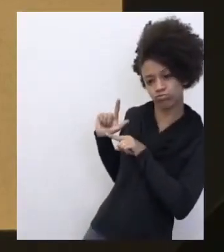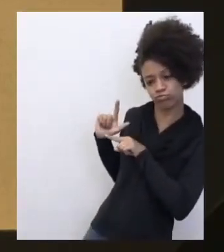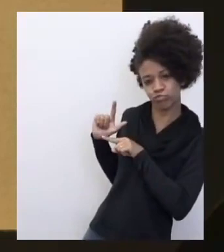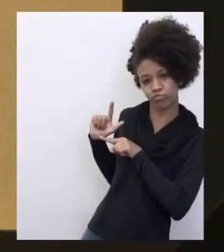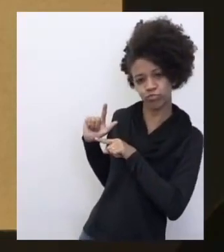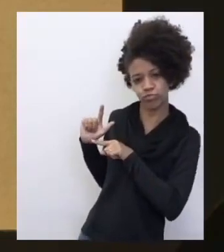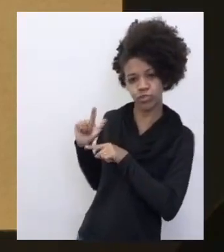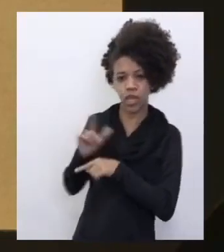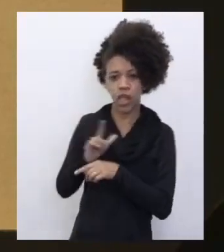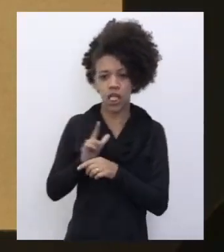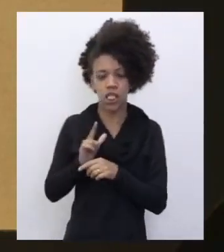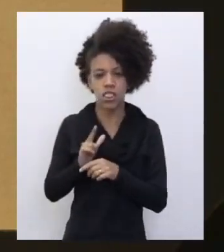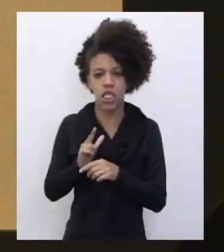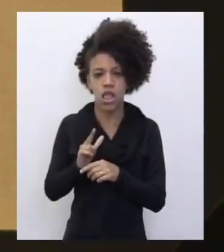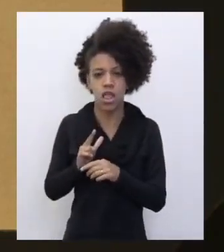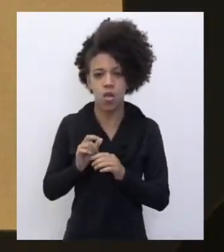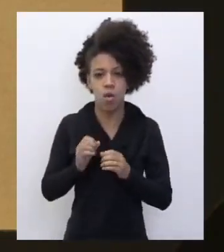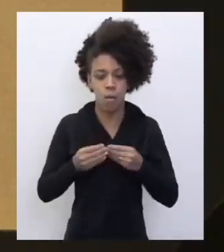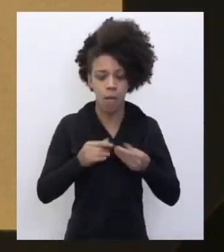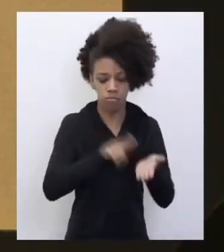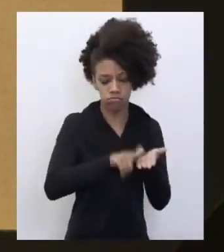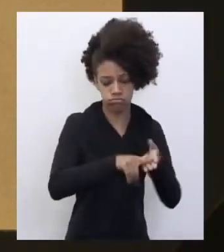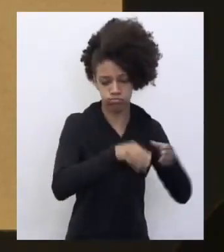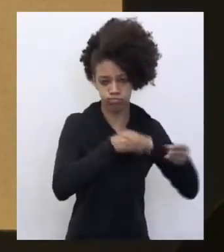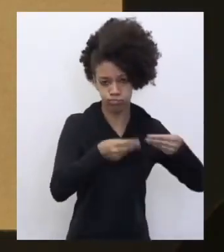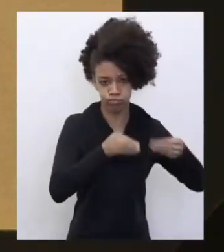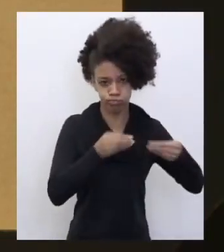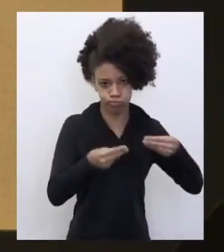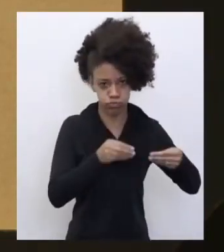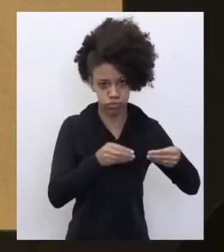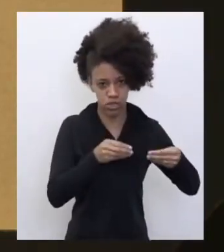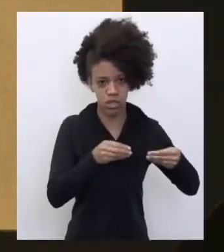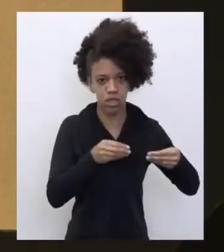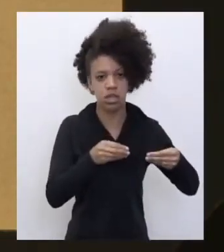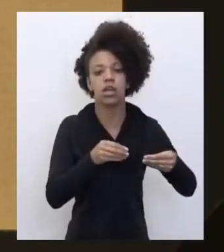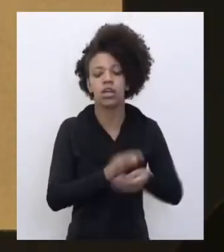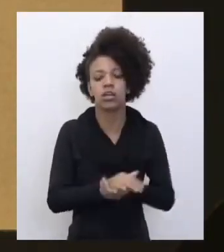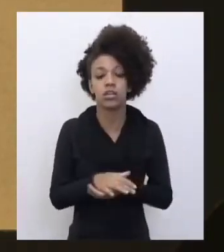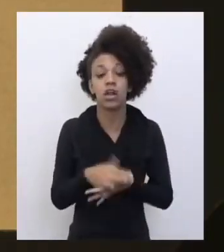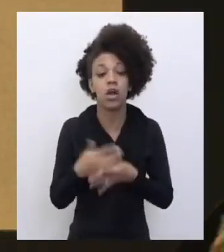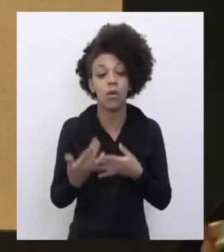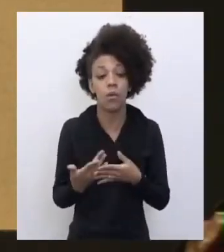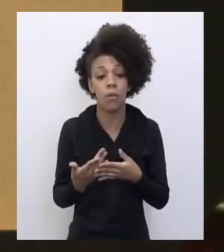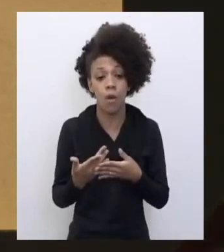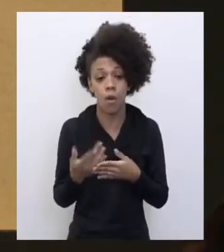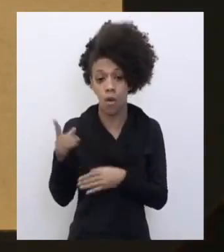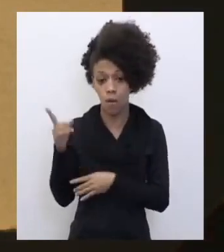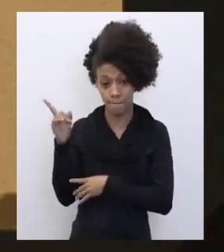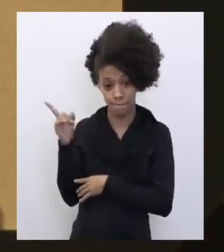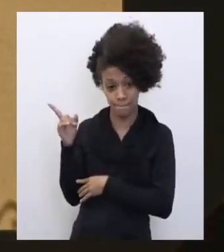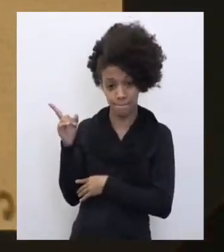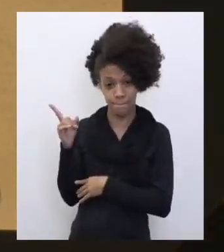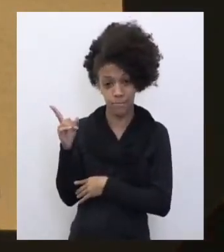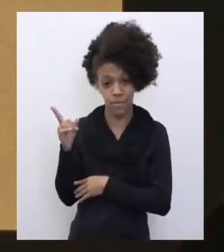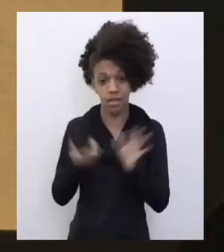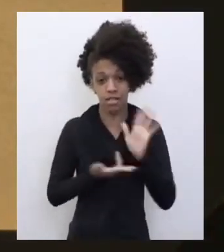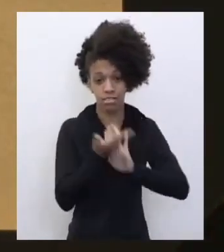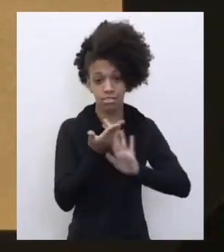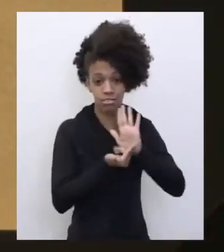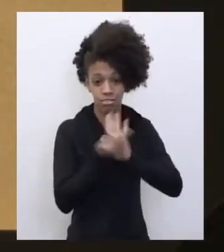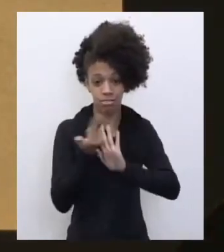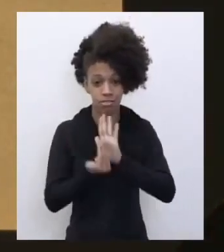Nós temos uma caixa de papelão que é com um papel de seda e, ó, vão aparecendo figuras que